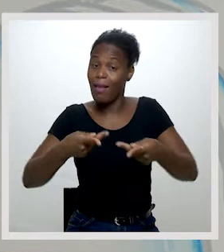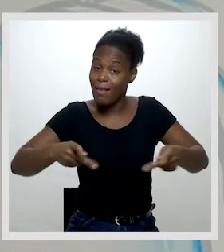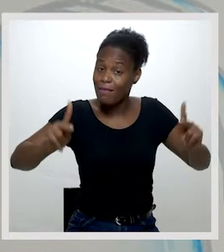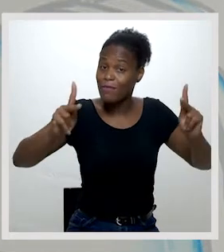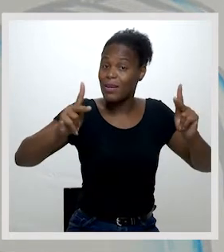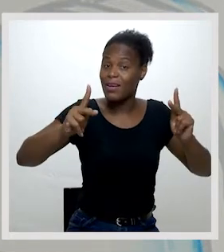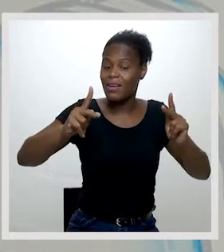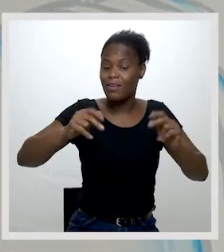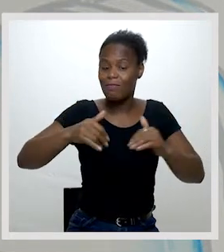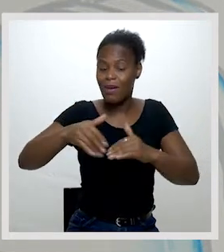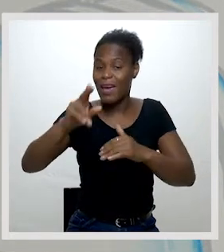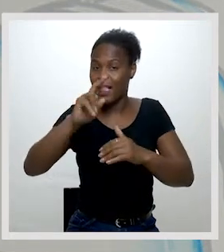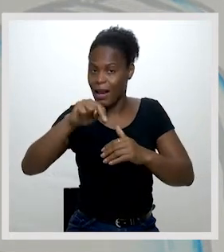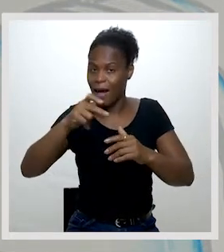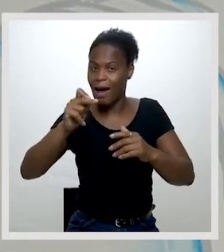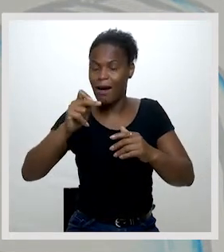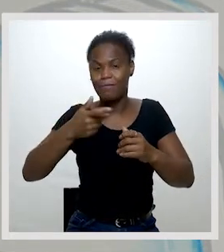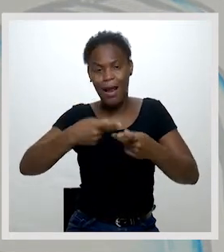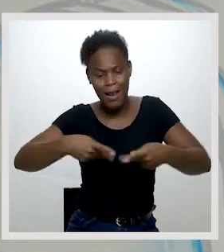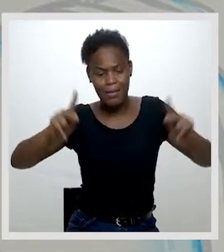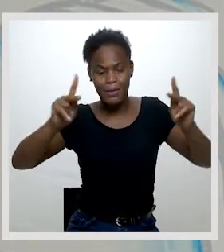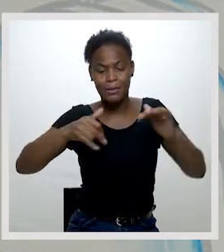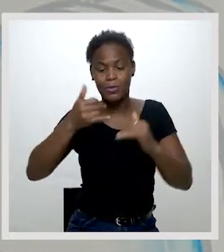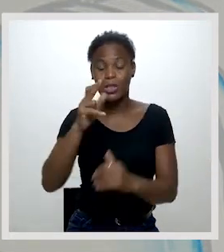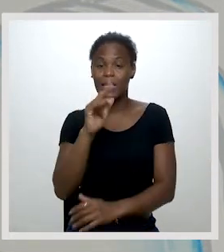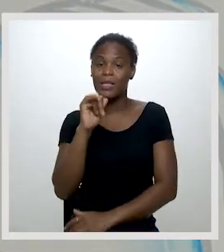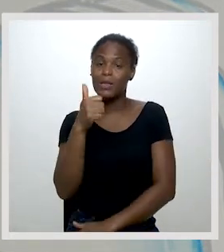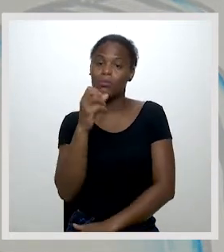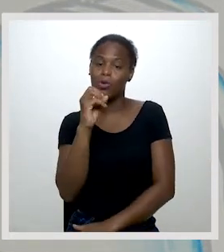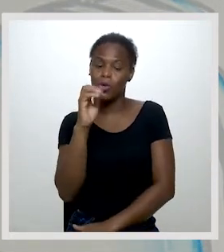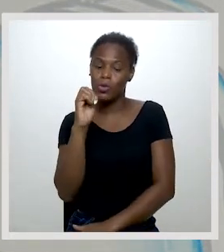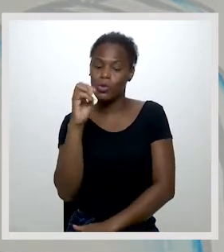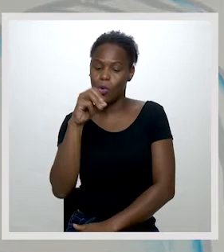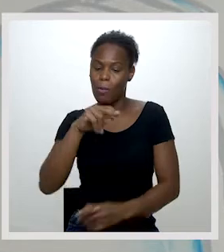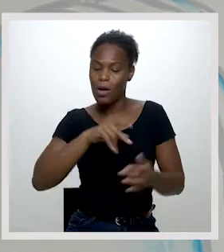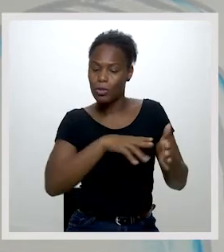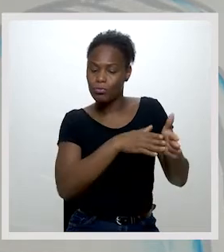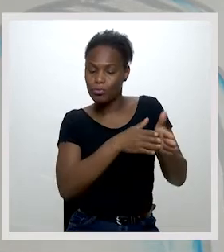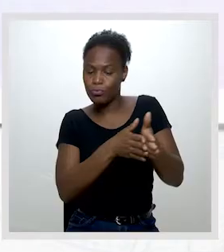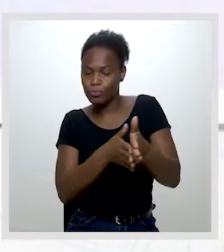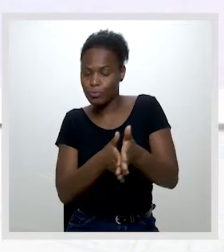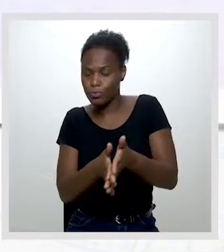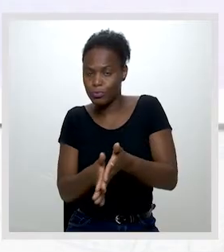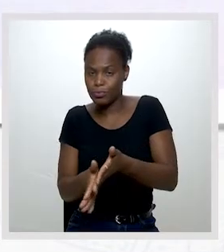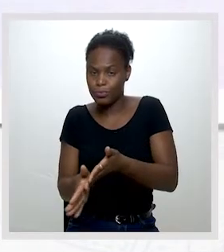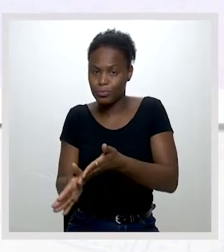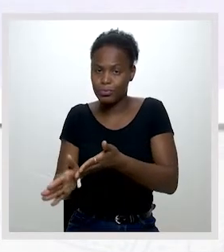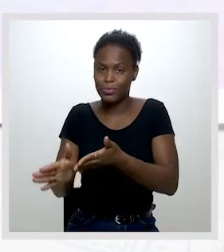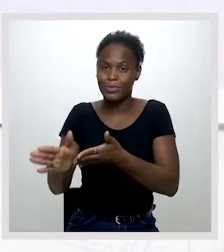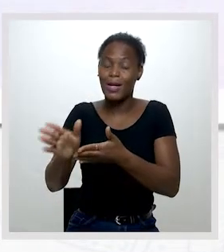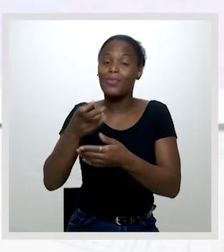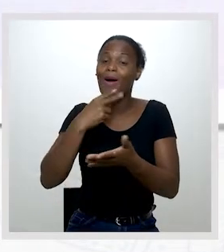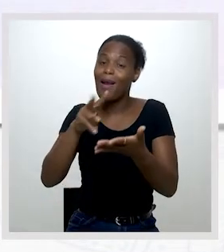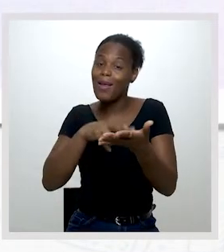libertado livre e o ribossoma vai se deslizar sobre a cadeia de forma a ler aqui novamente o